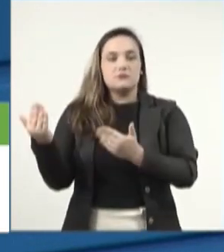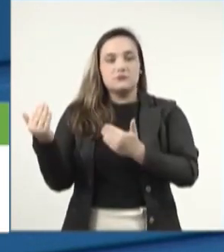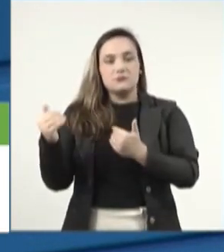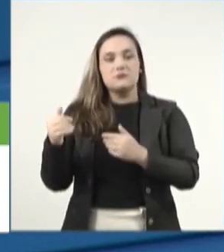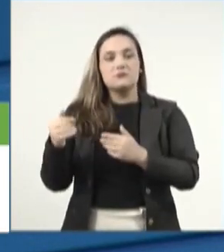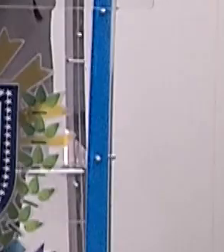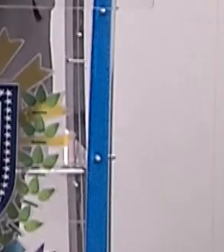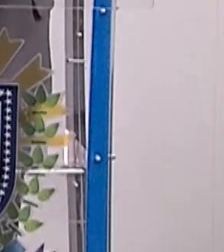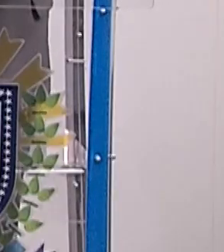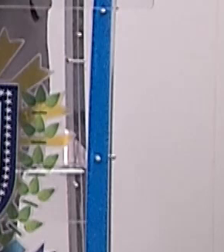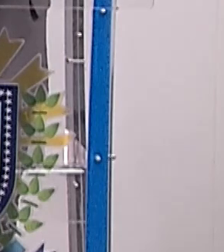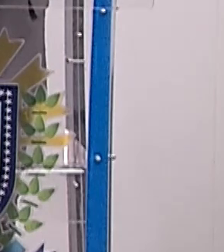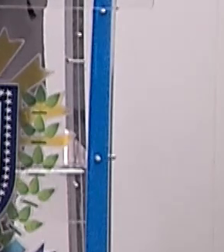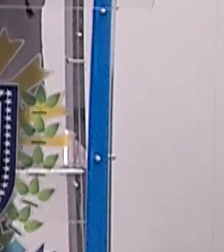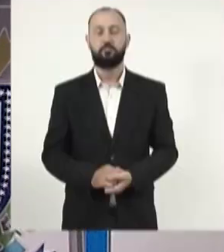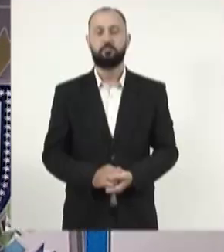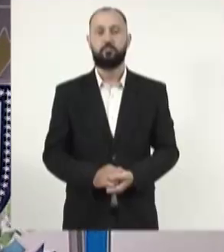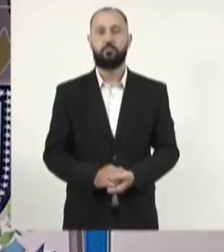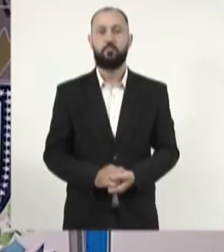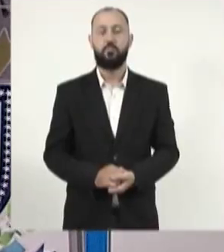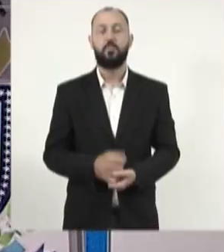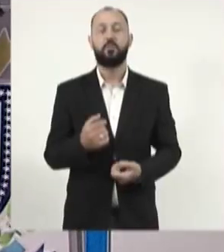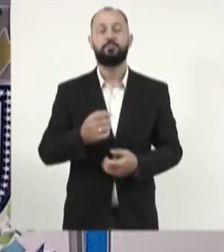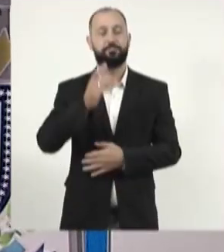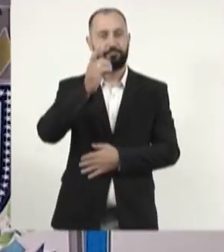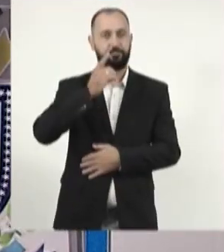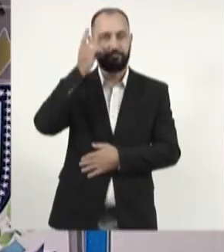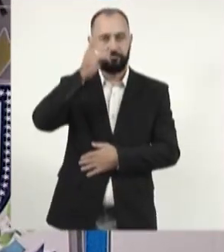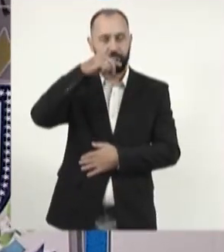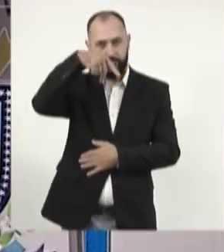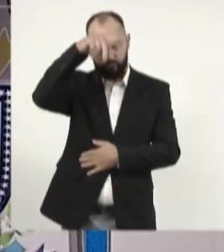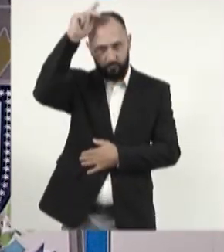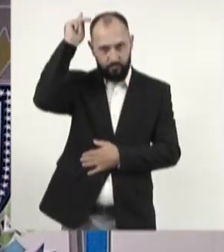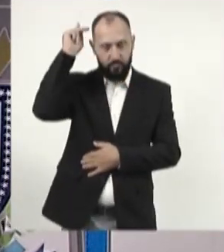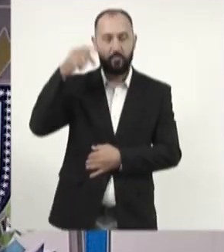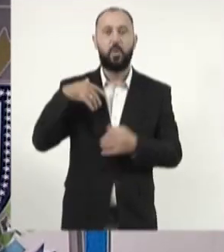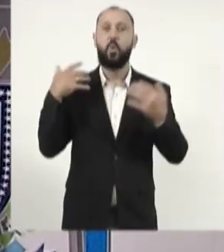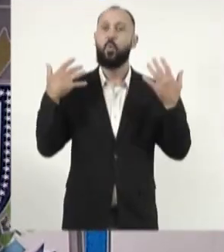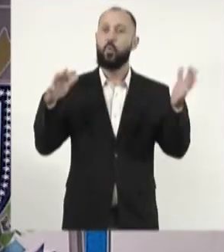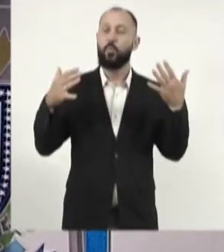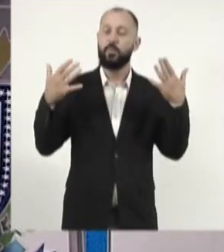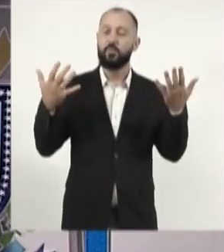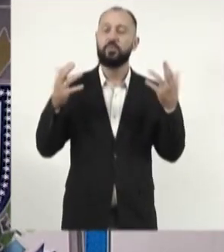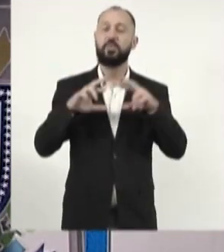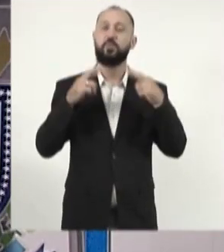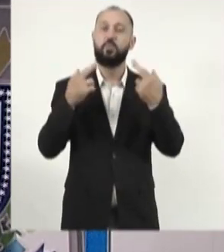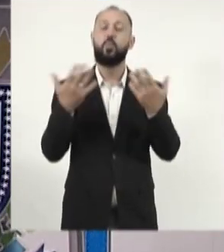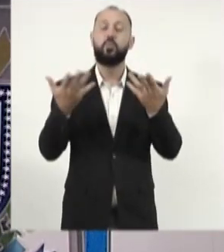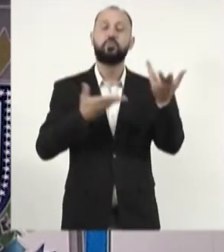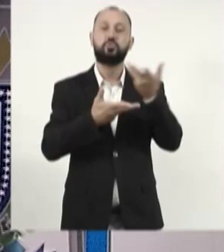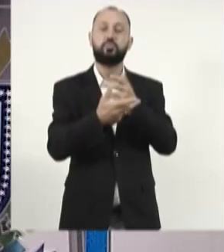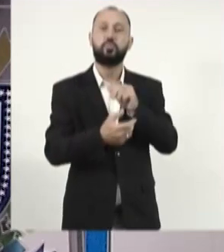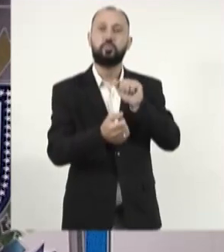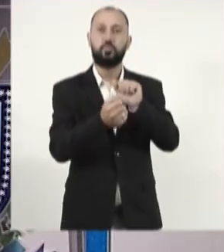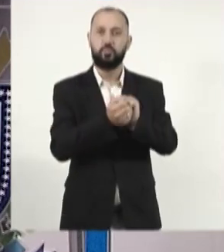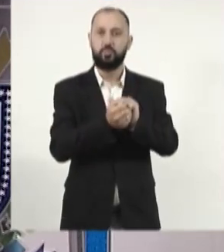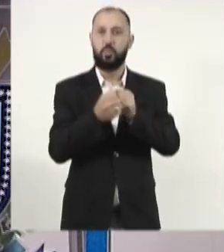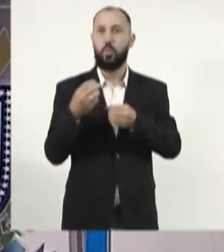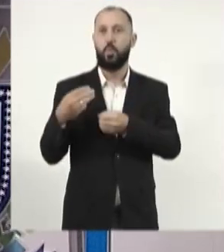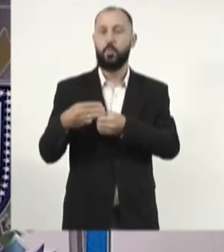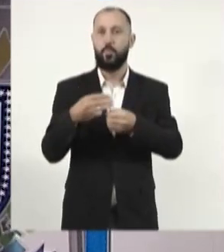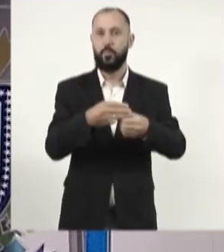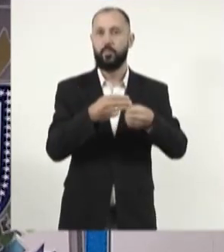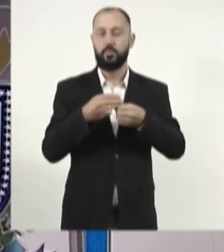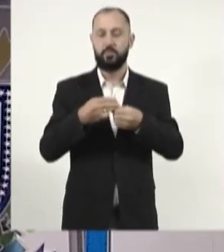jovens indígenas. E o deputado Paulo Corrêa comemorou na sessão de hoje uma articulação entre